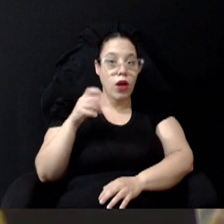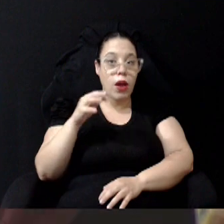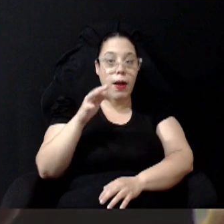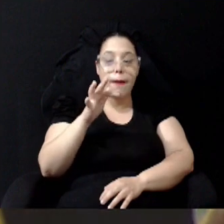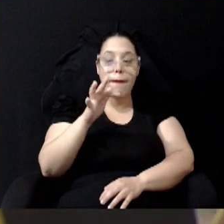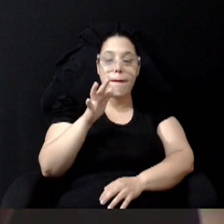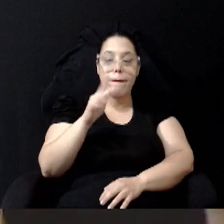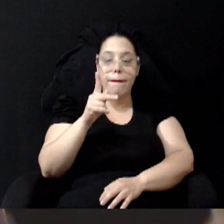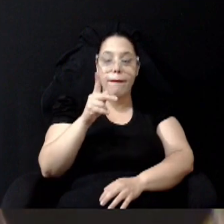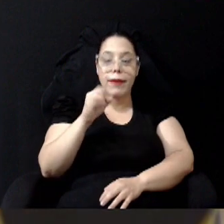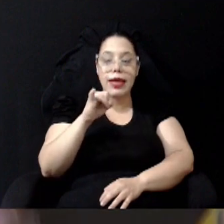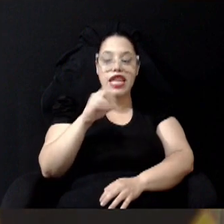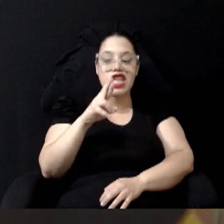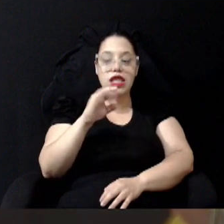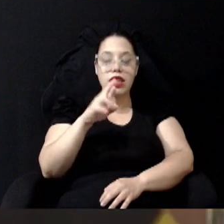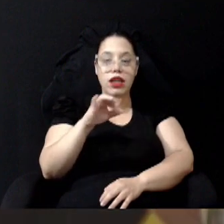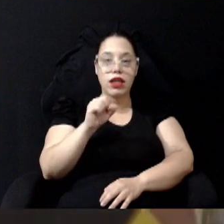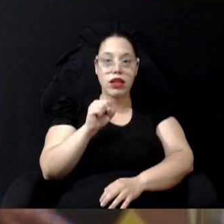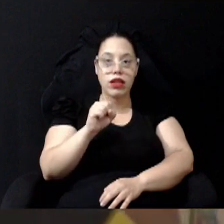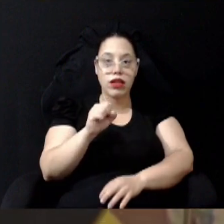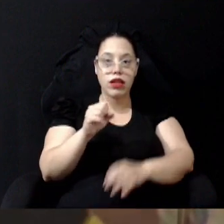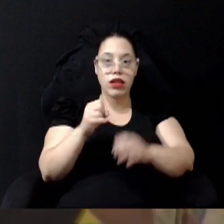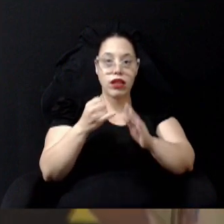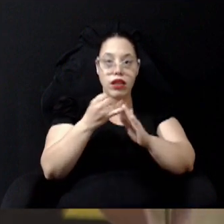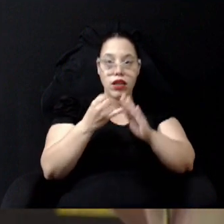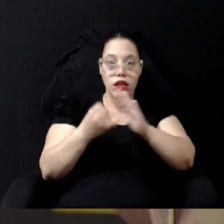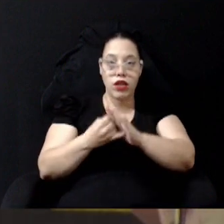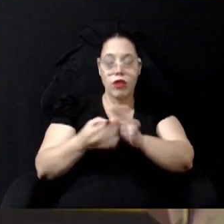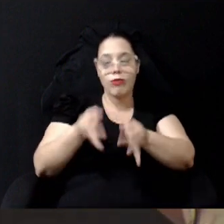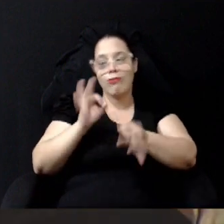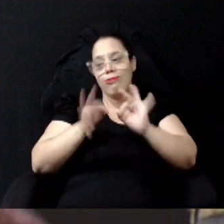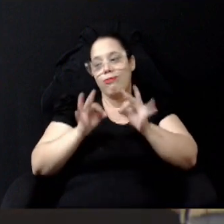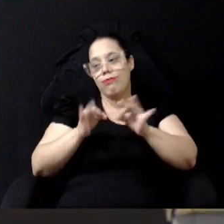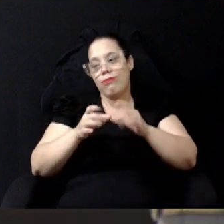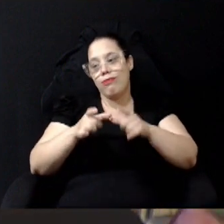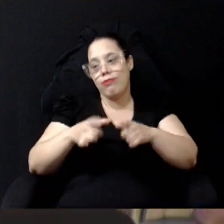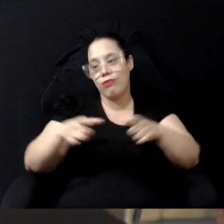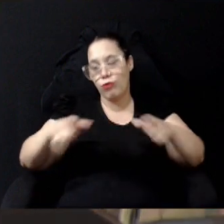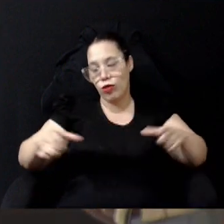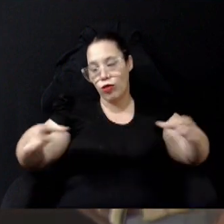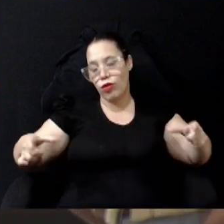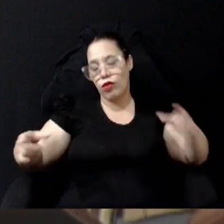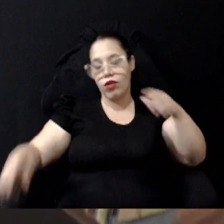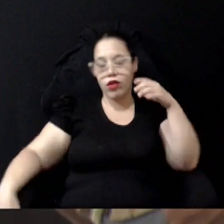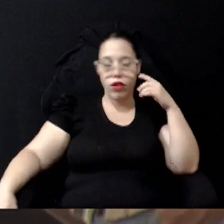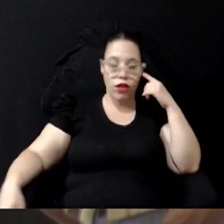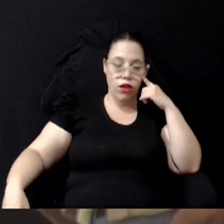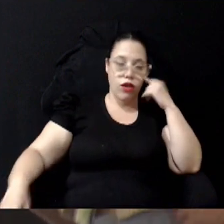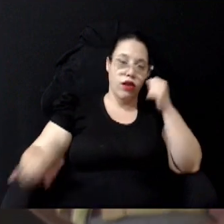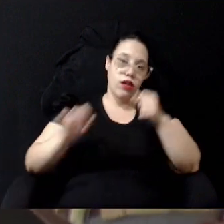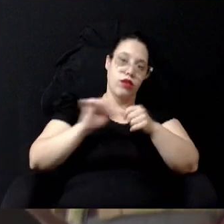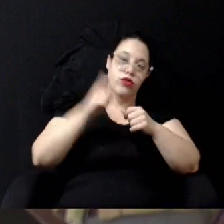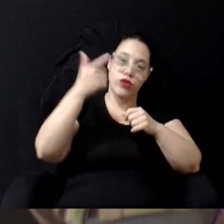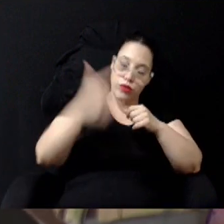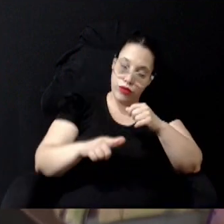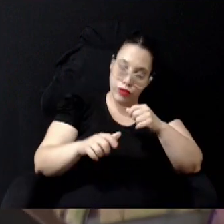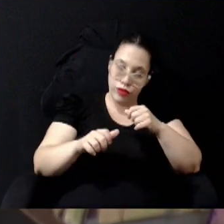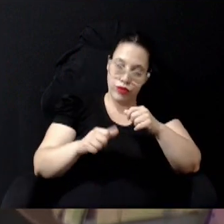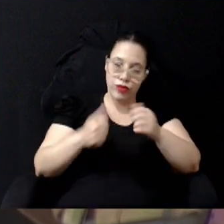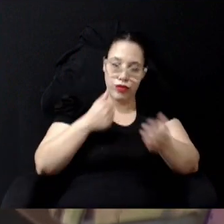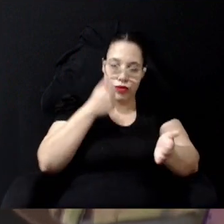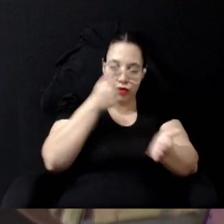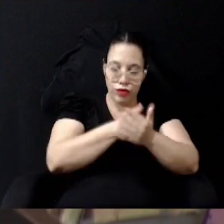mais uma das ocupações injustas do nosso solo, que vai, mais uma vez, submeter a nossa